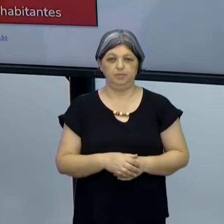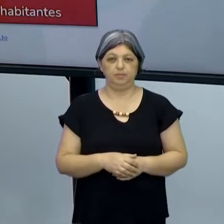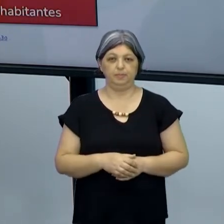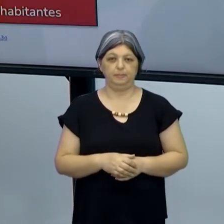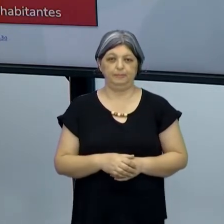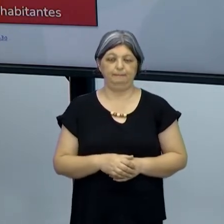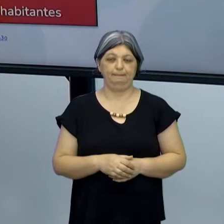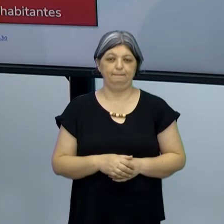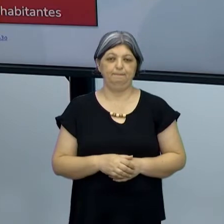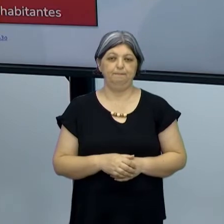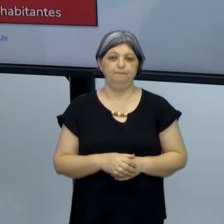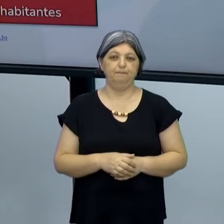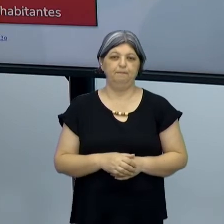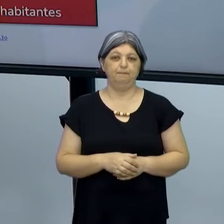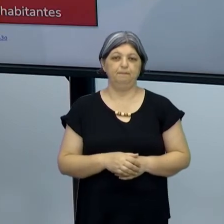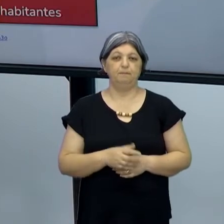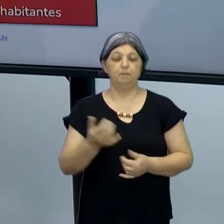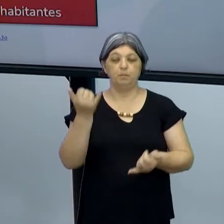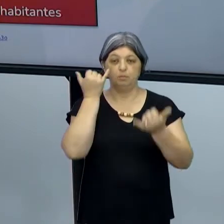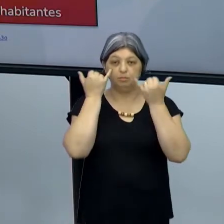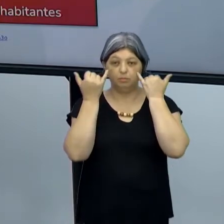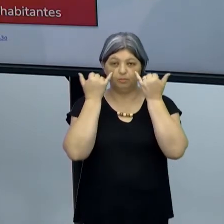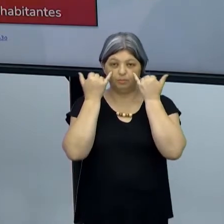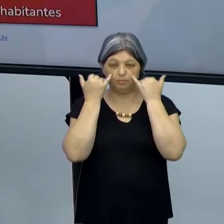com relação a essa informação,